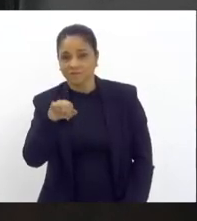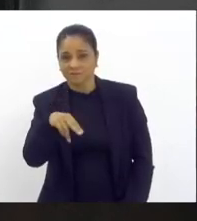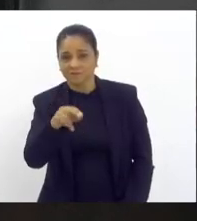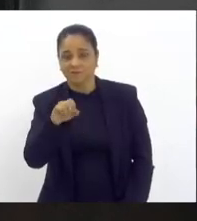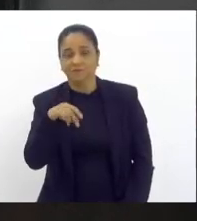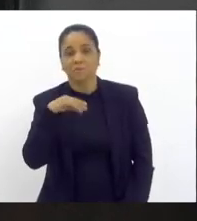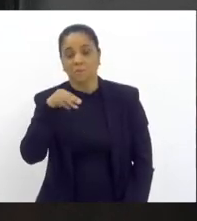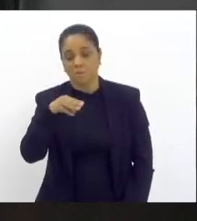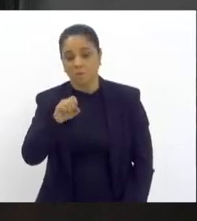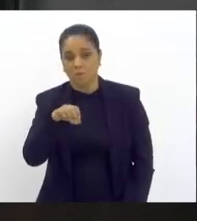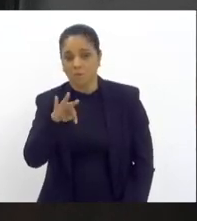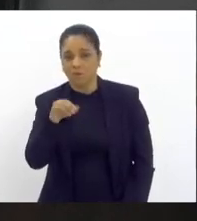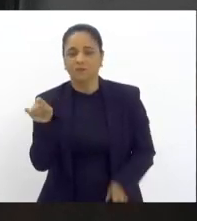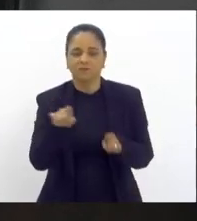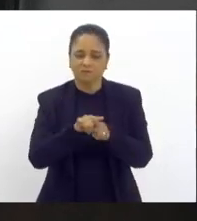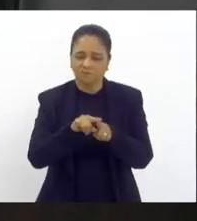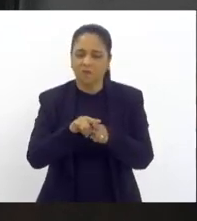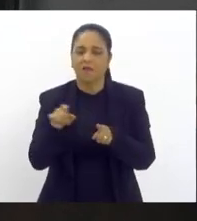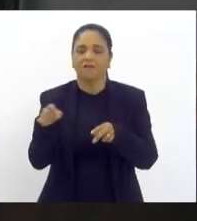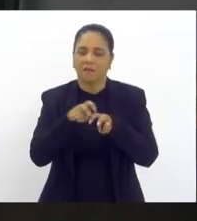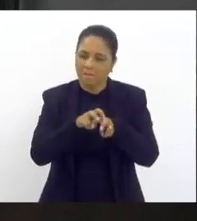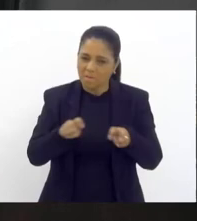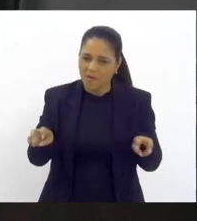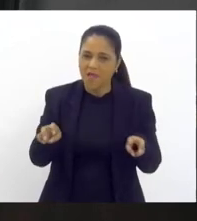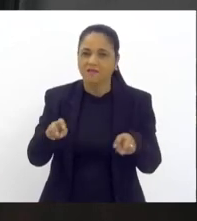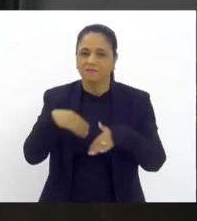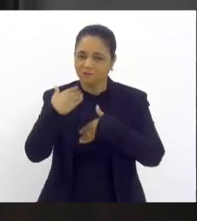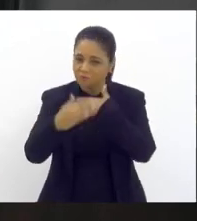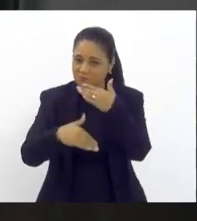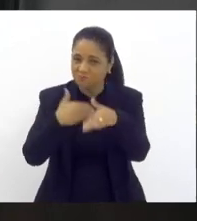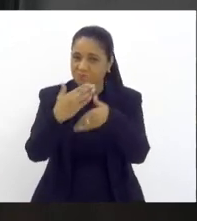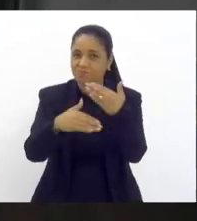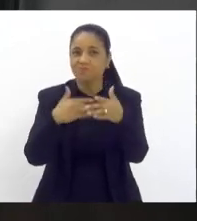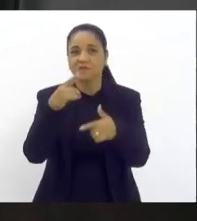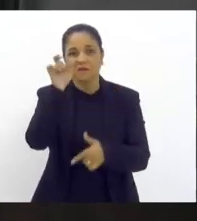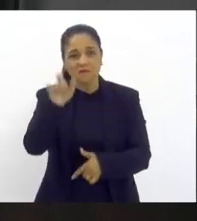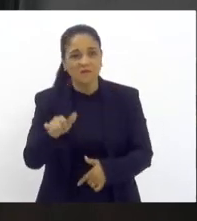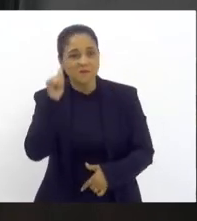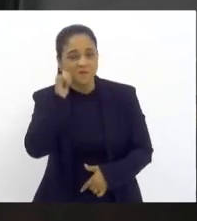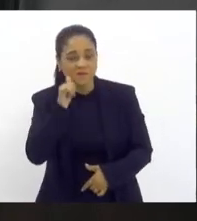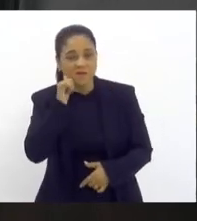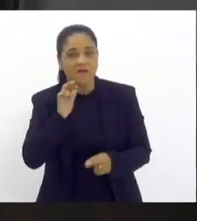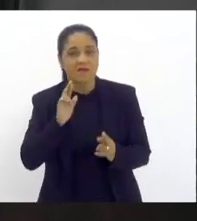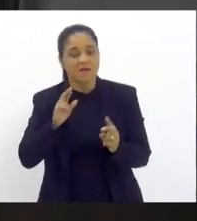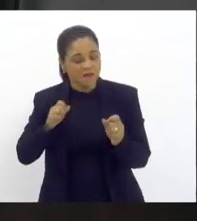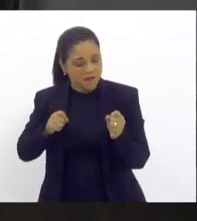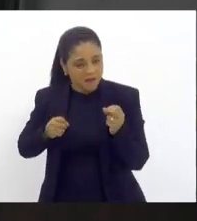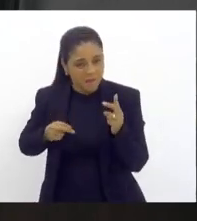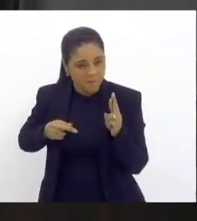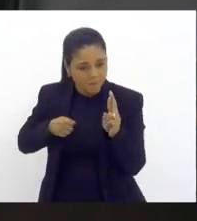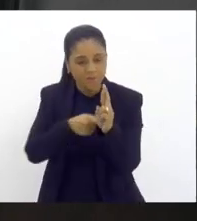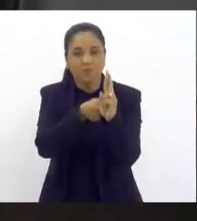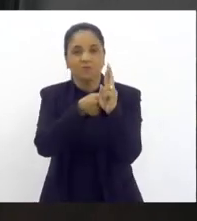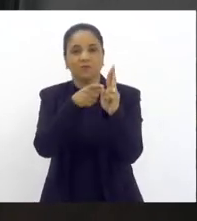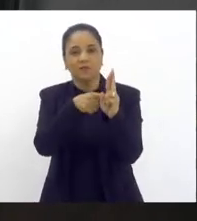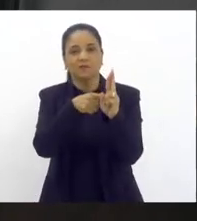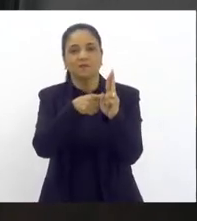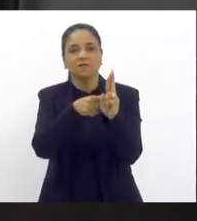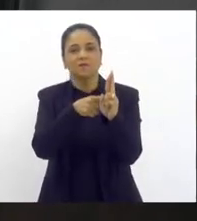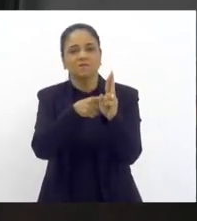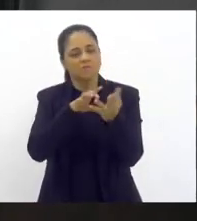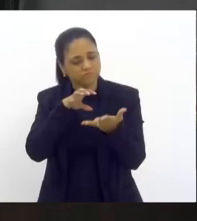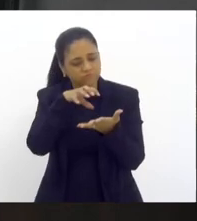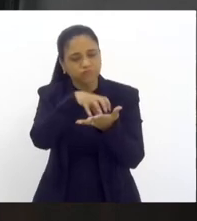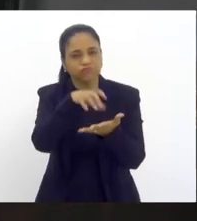mesa diretora, e a gente só está avançando. A procuradoria é mais um braço que a gente institui dentro